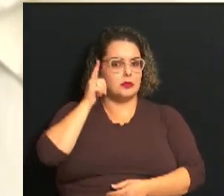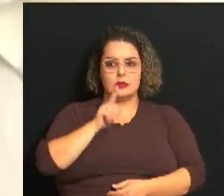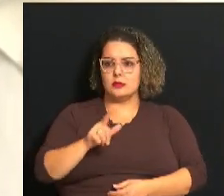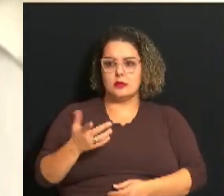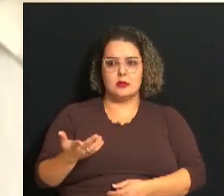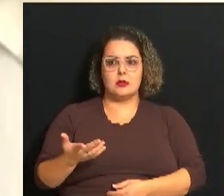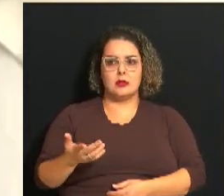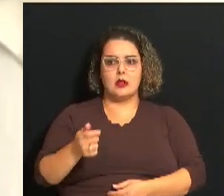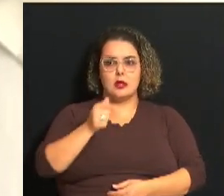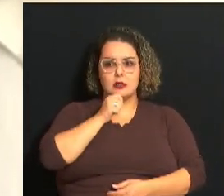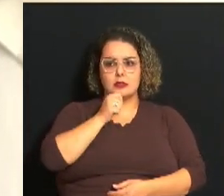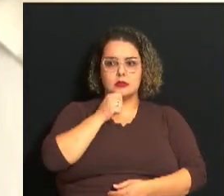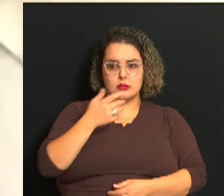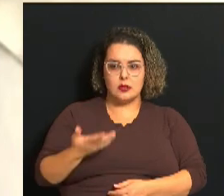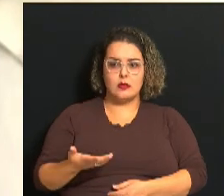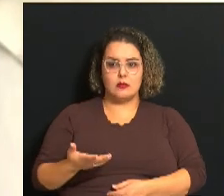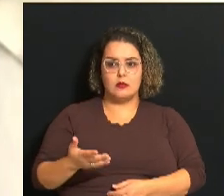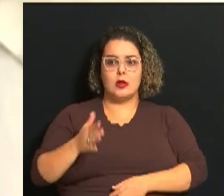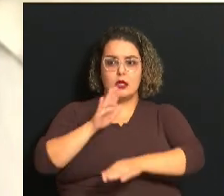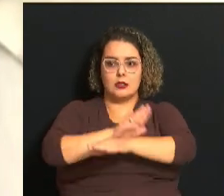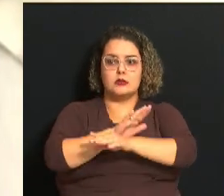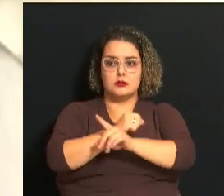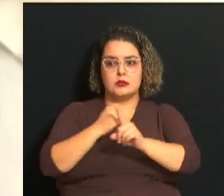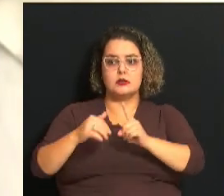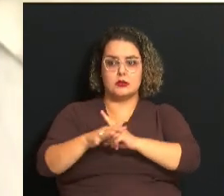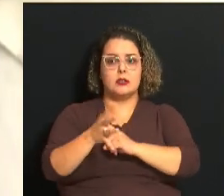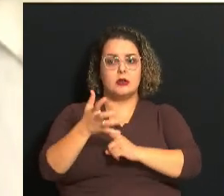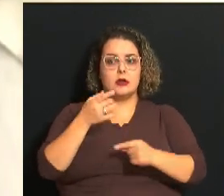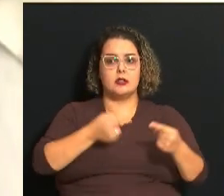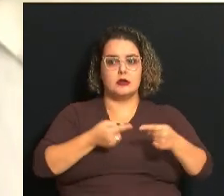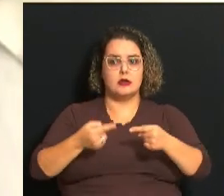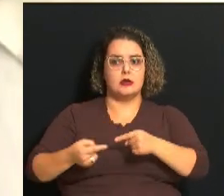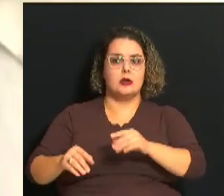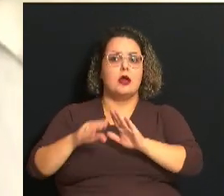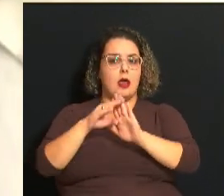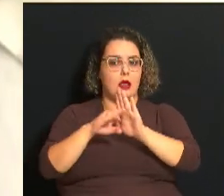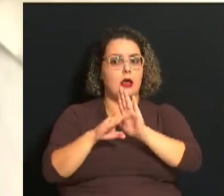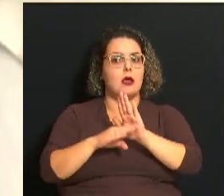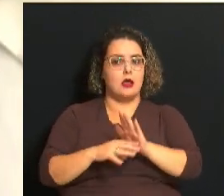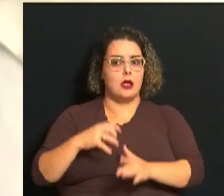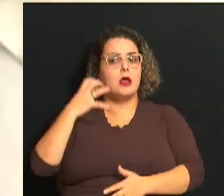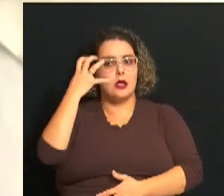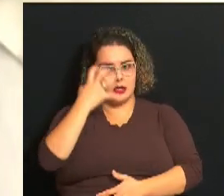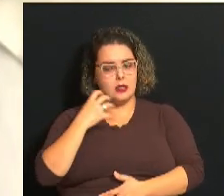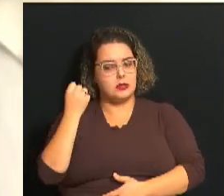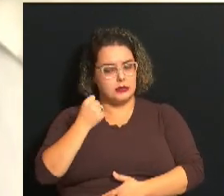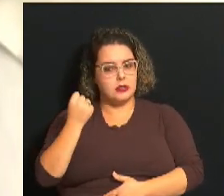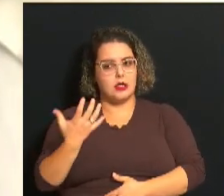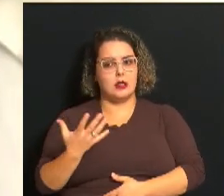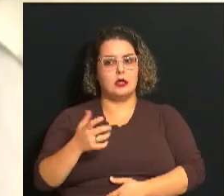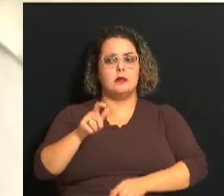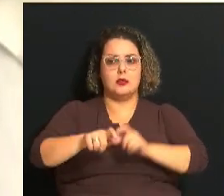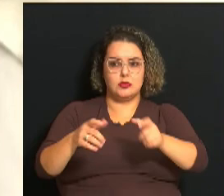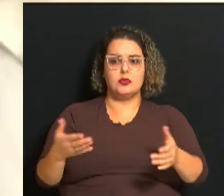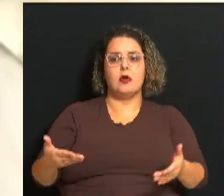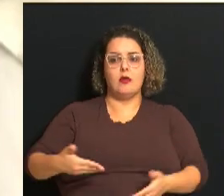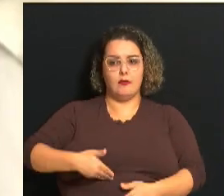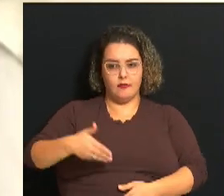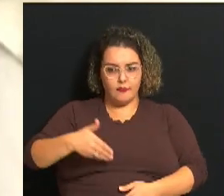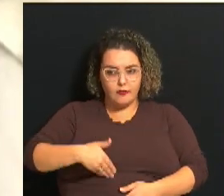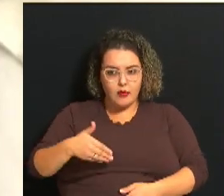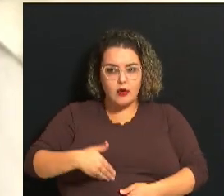é ainda assistência é uma que a gente quer discutir a pauta da assistência é muito séria tem muita gente passando fome tem muita gente